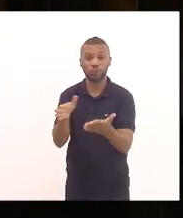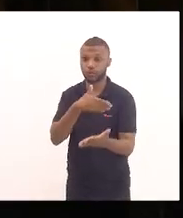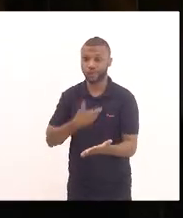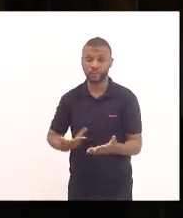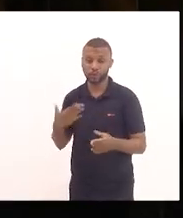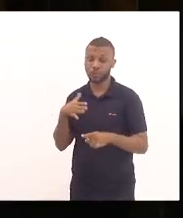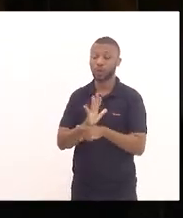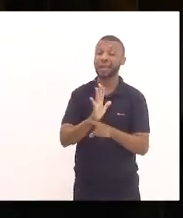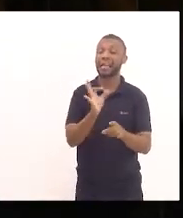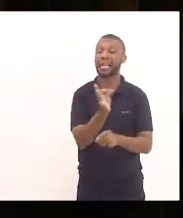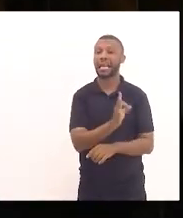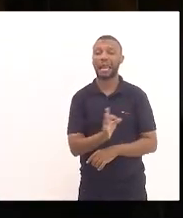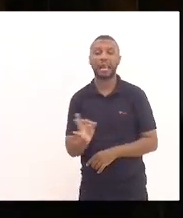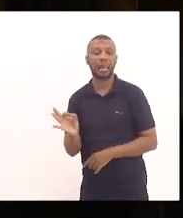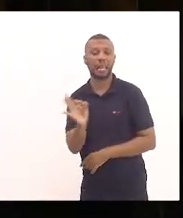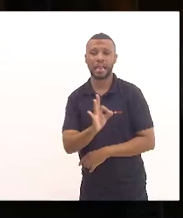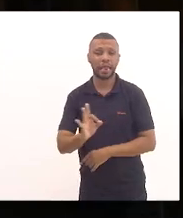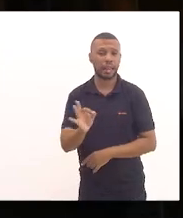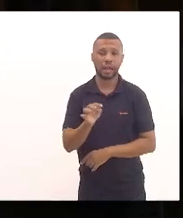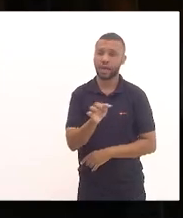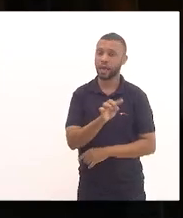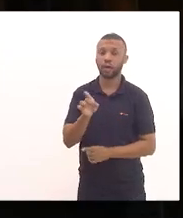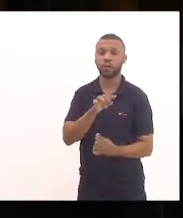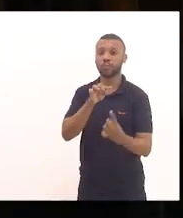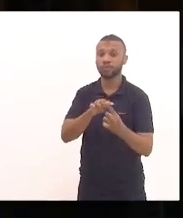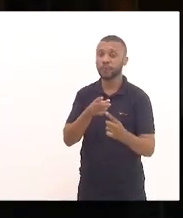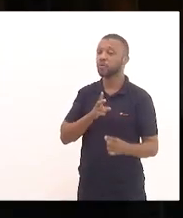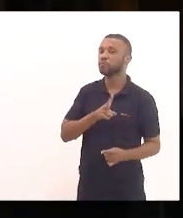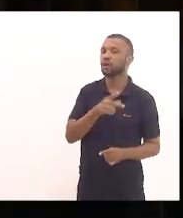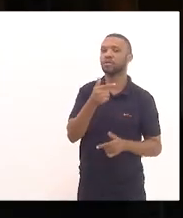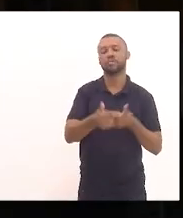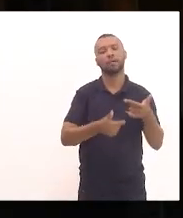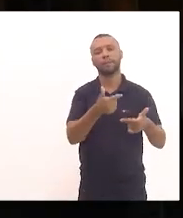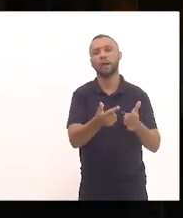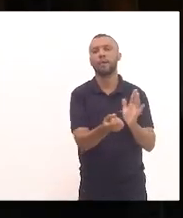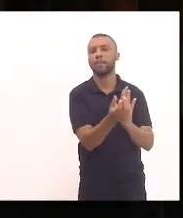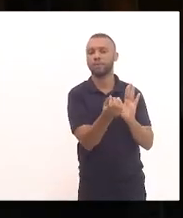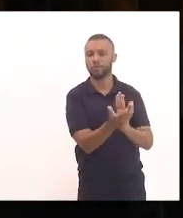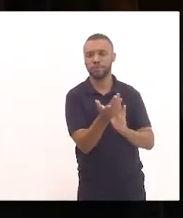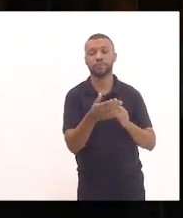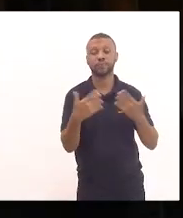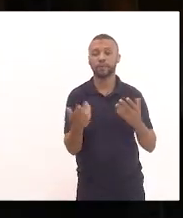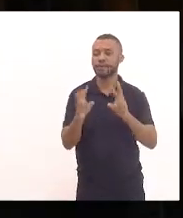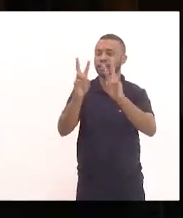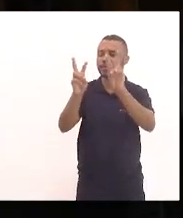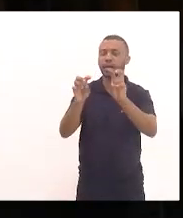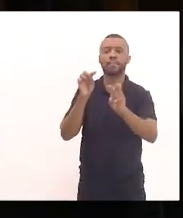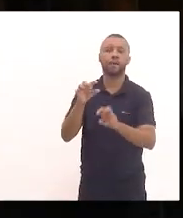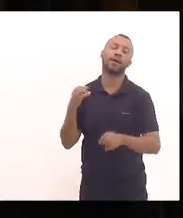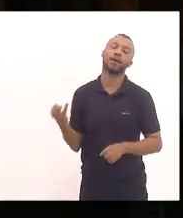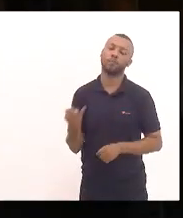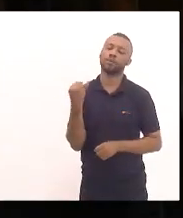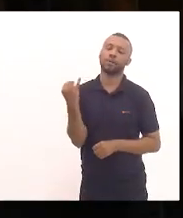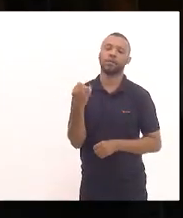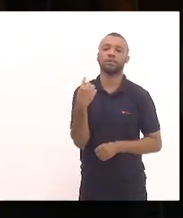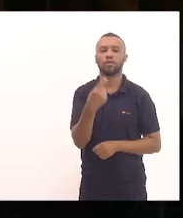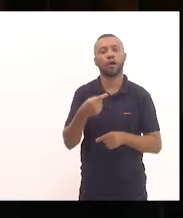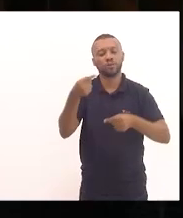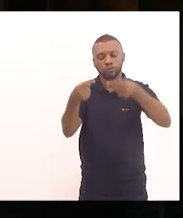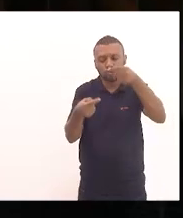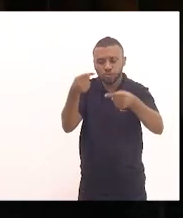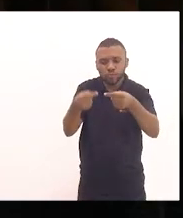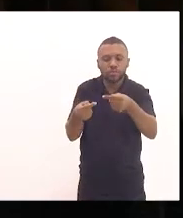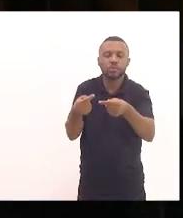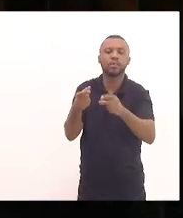governo estadual para que mantivessem a sua produção. Então, esse é um tema importante que a gente precisa discutir nessa